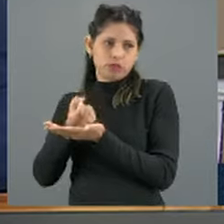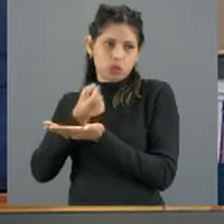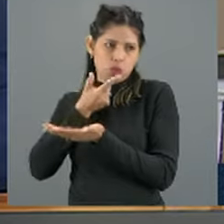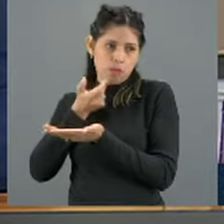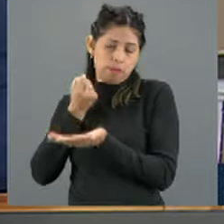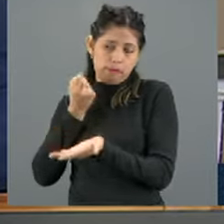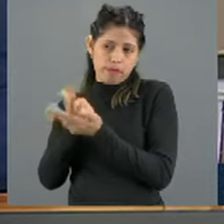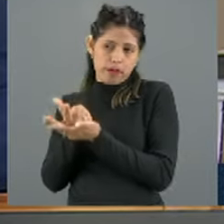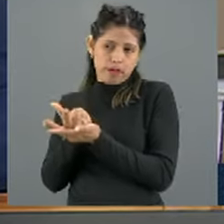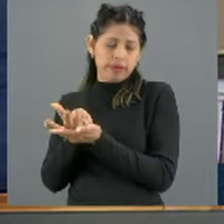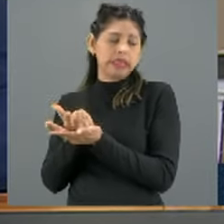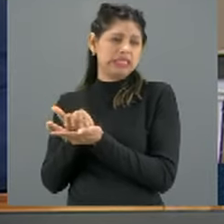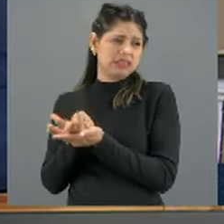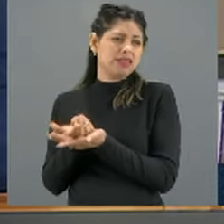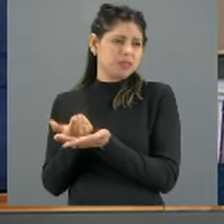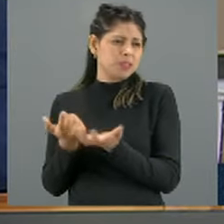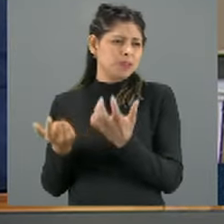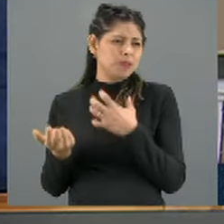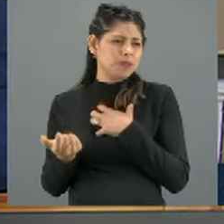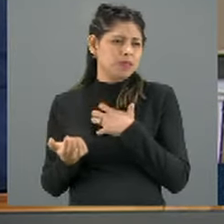Então, é muito, muito triste.